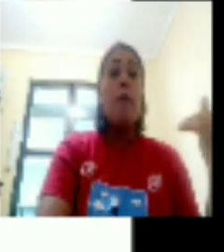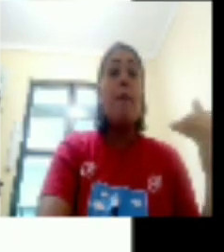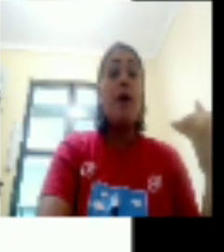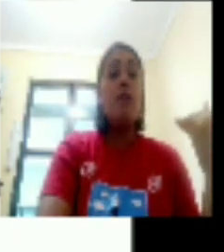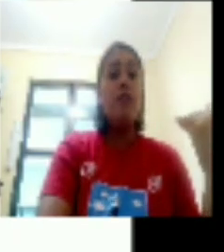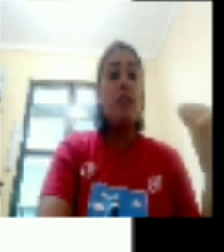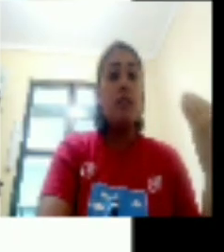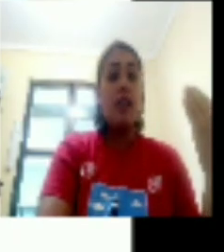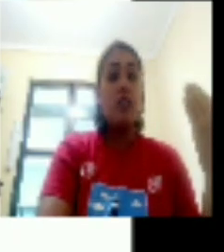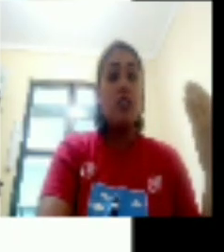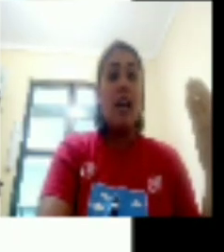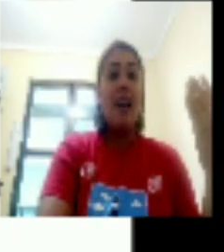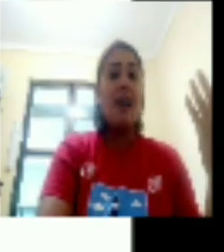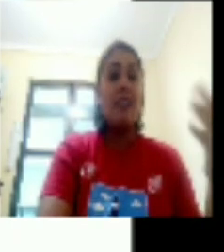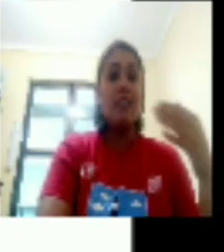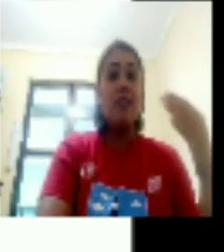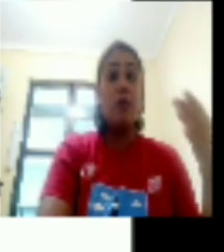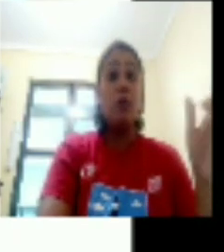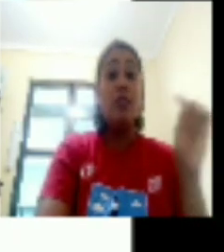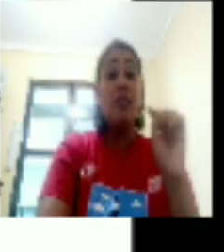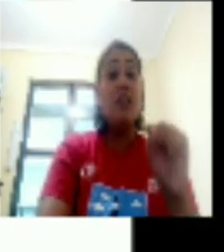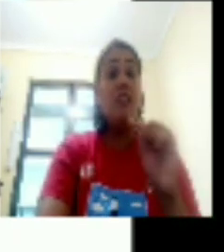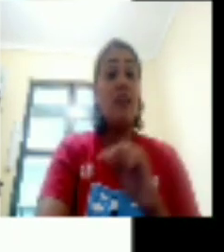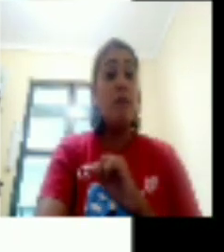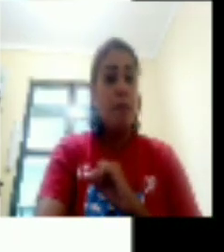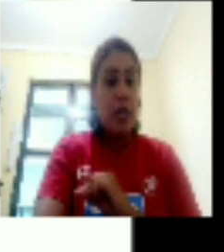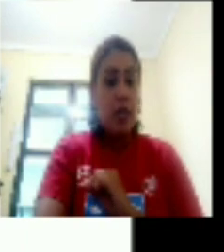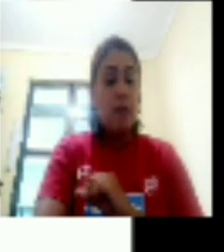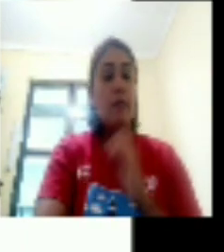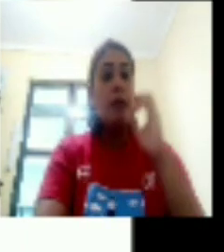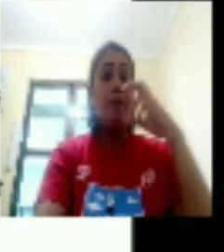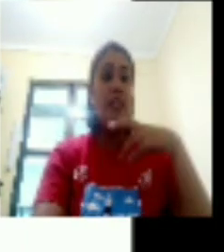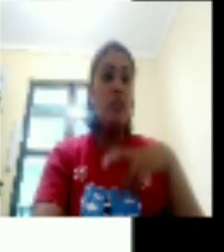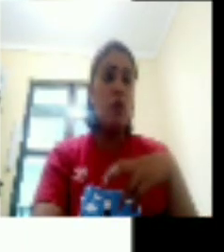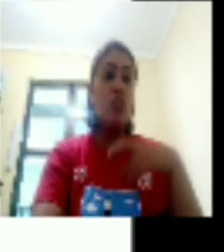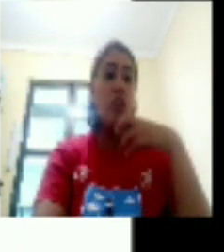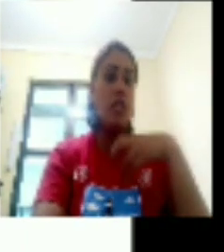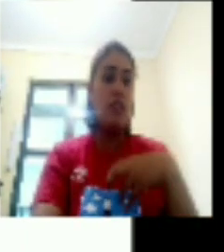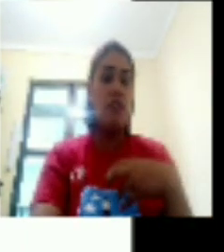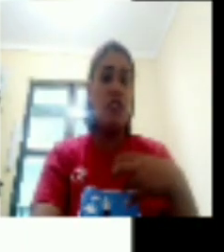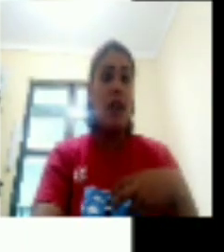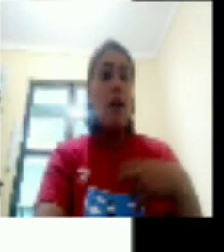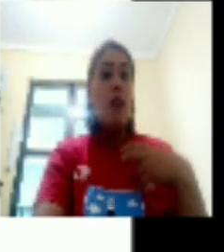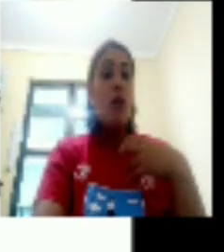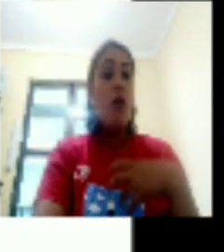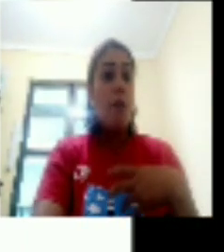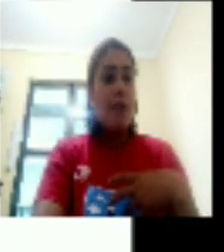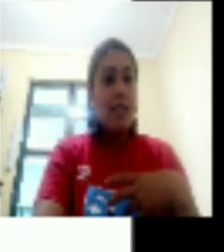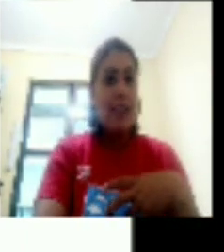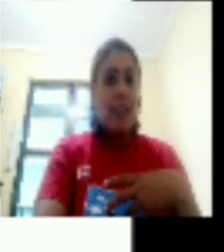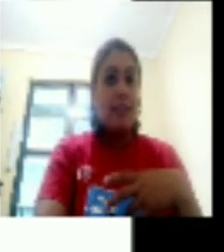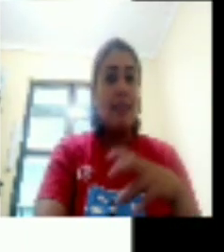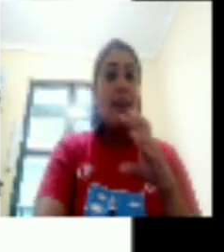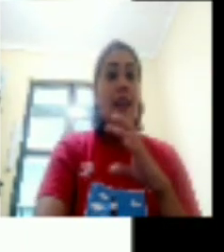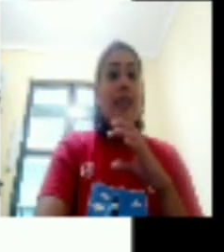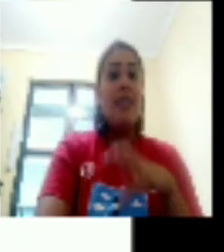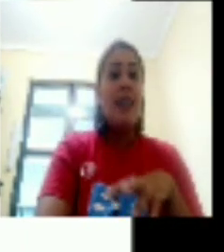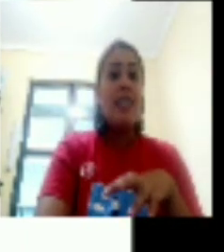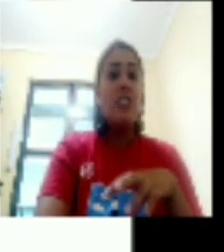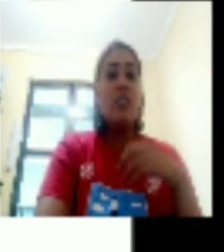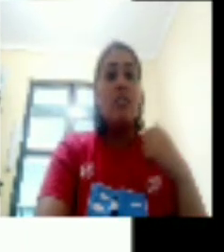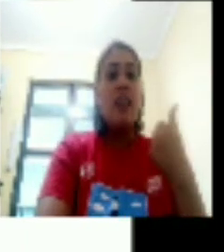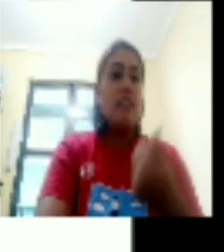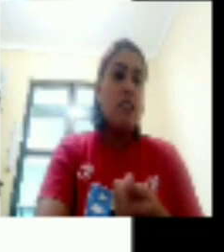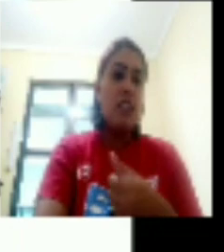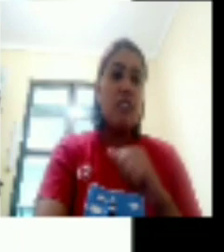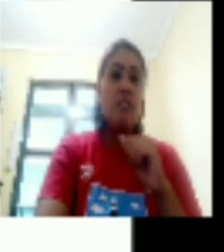universitários, profissionais da área de saúde e também pessoas líderes da comunidade. E